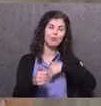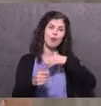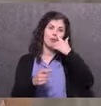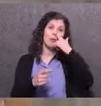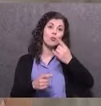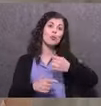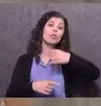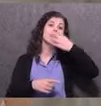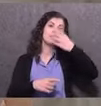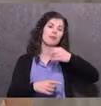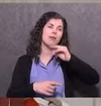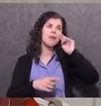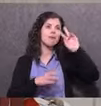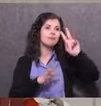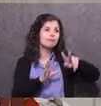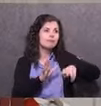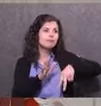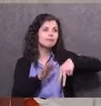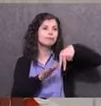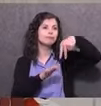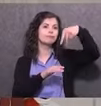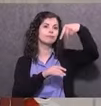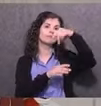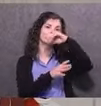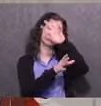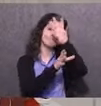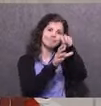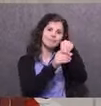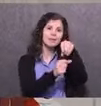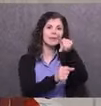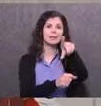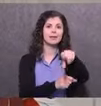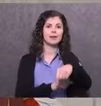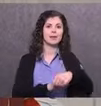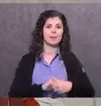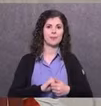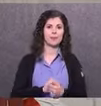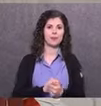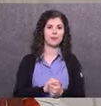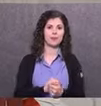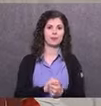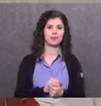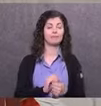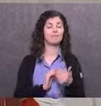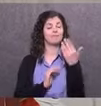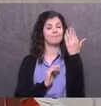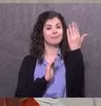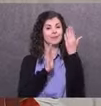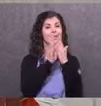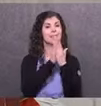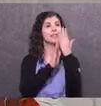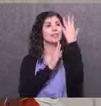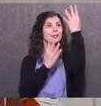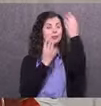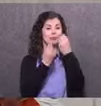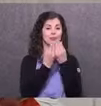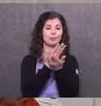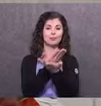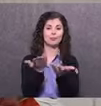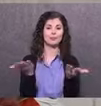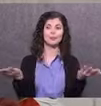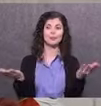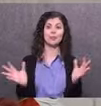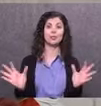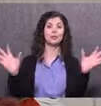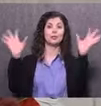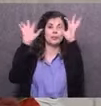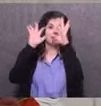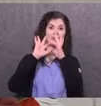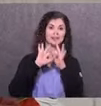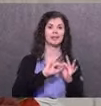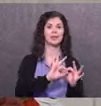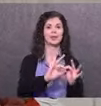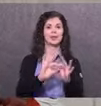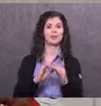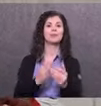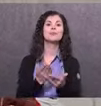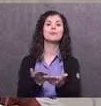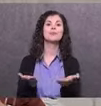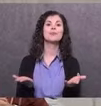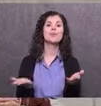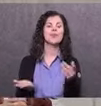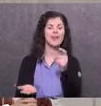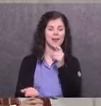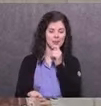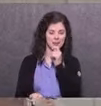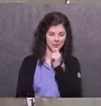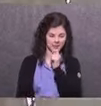sua ressurreição. Ele, que é Deus convosco, na unidade do Espírito Santo.